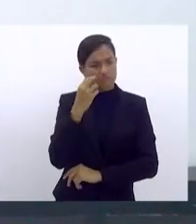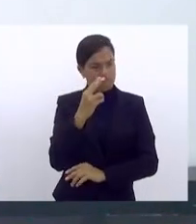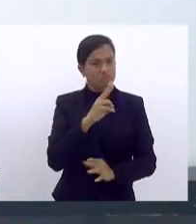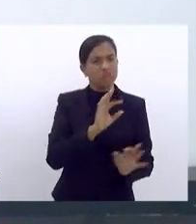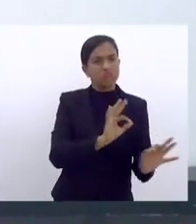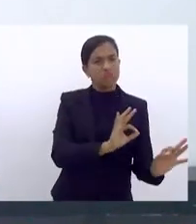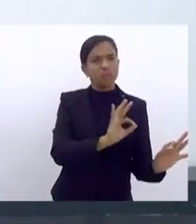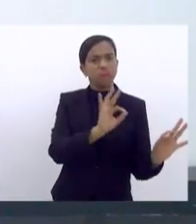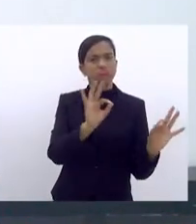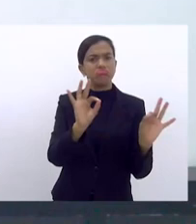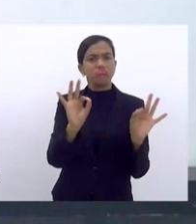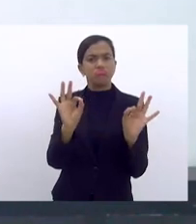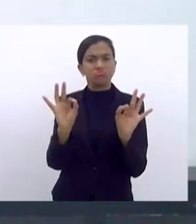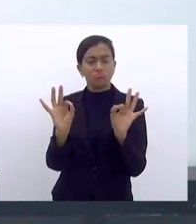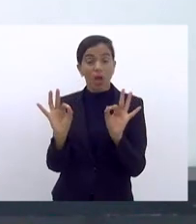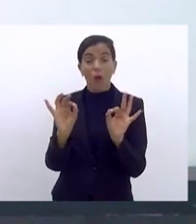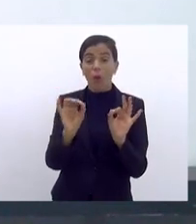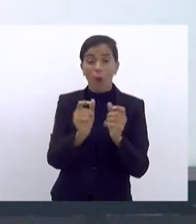da